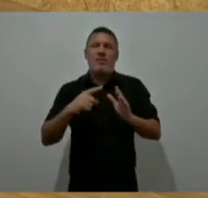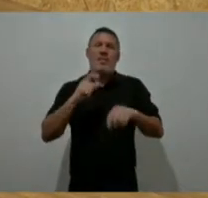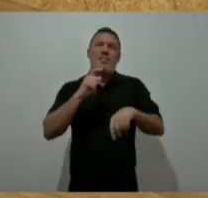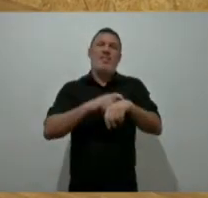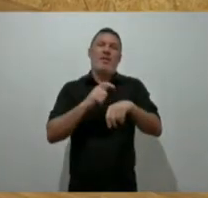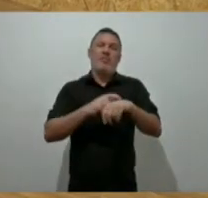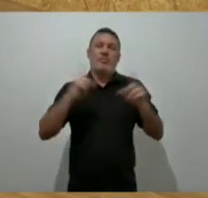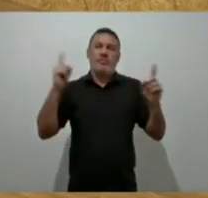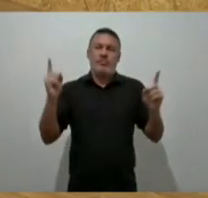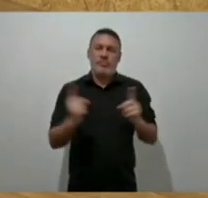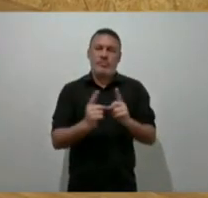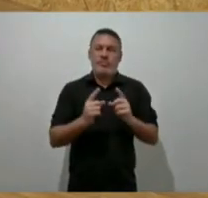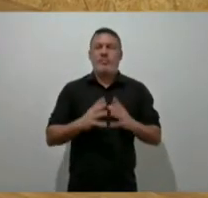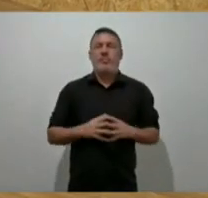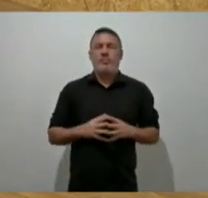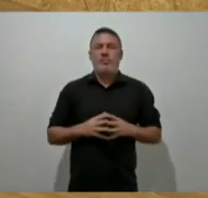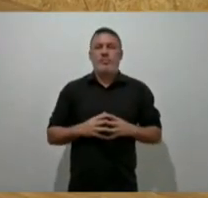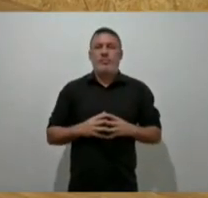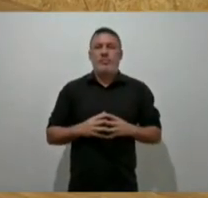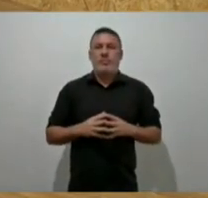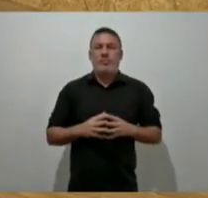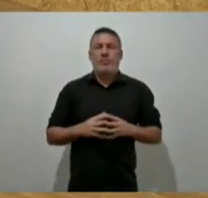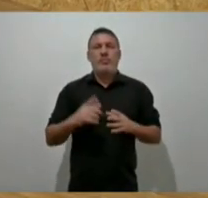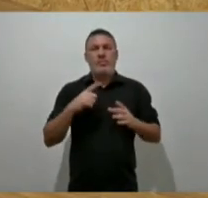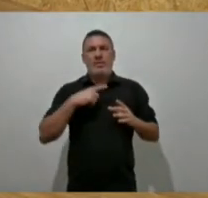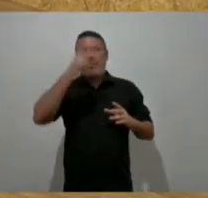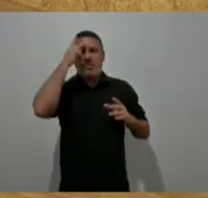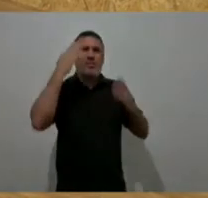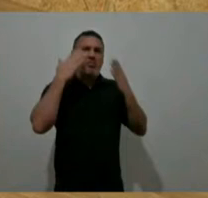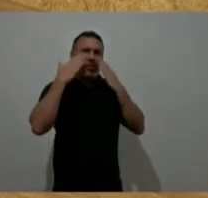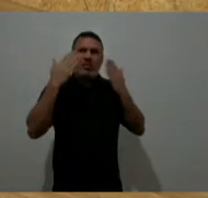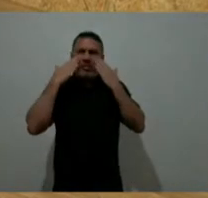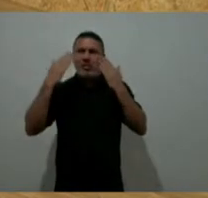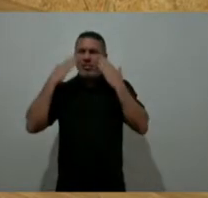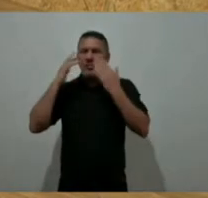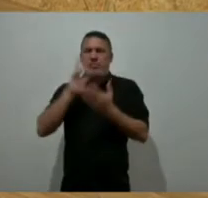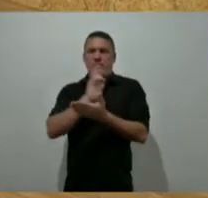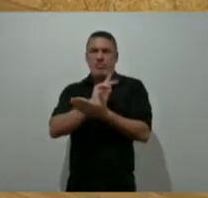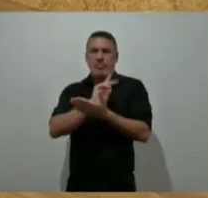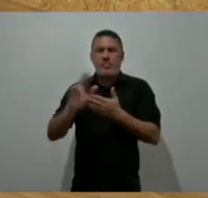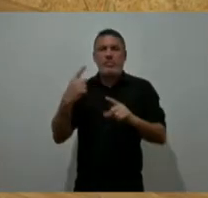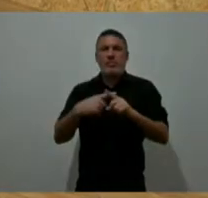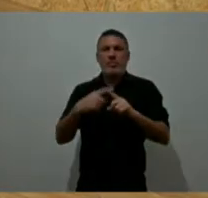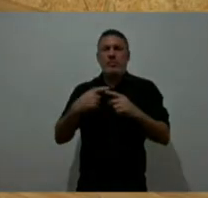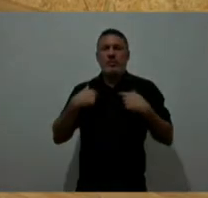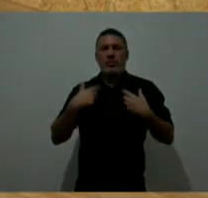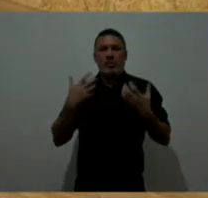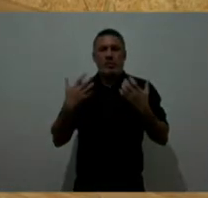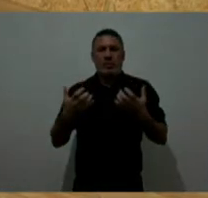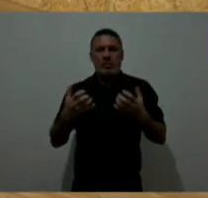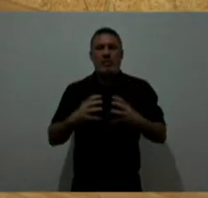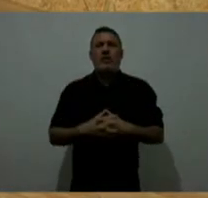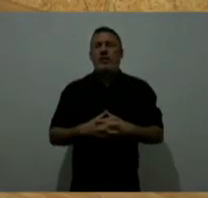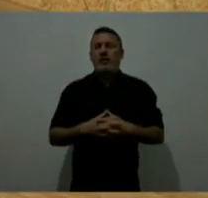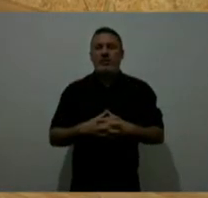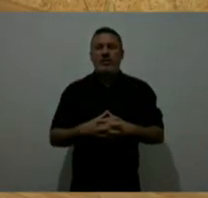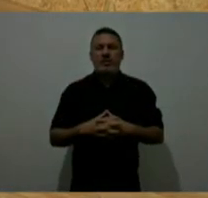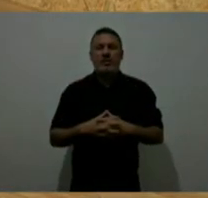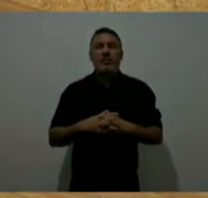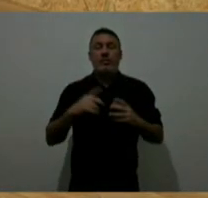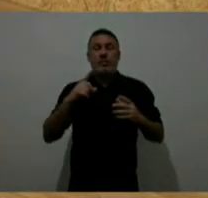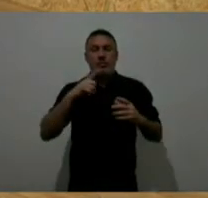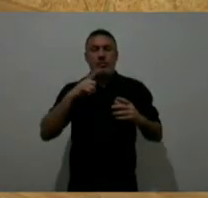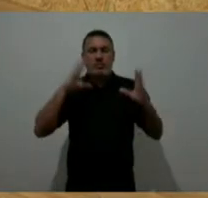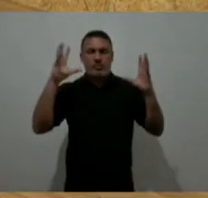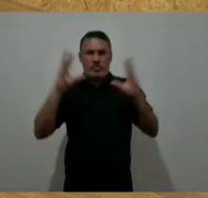dos inúmeros panelistas, dos três painéis, porque eu quero ouvi-los muito e não quero tirar tempo deles. Imagina,